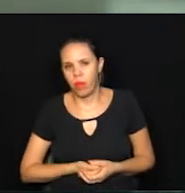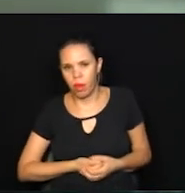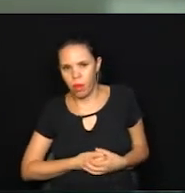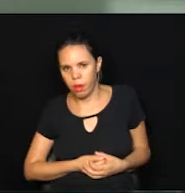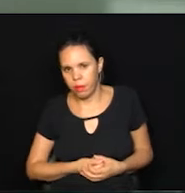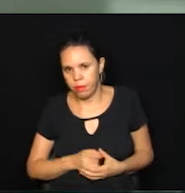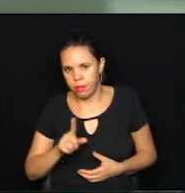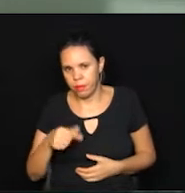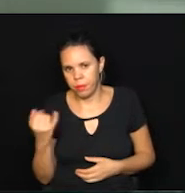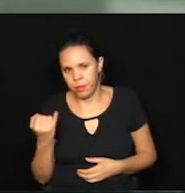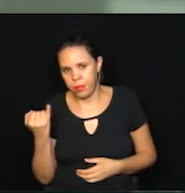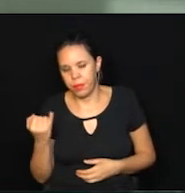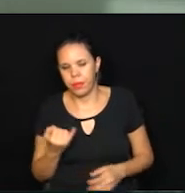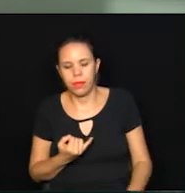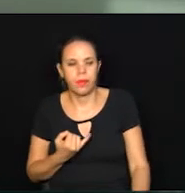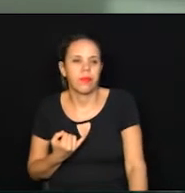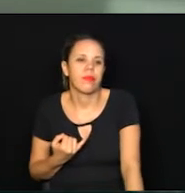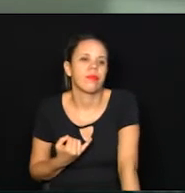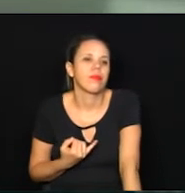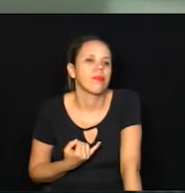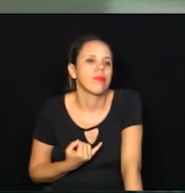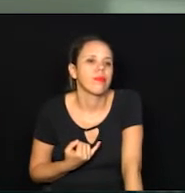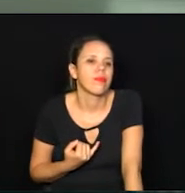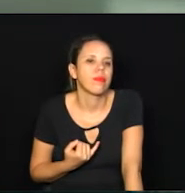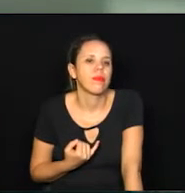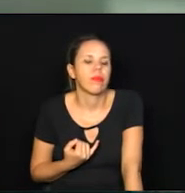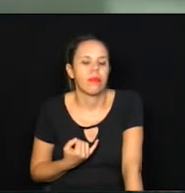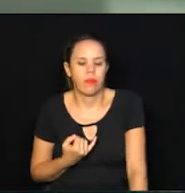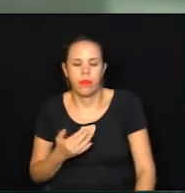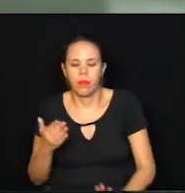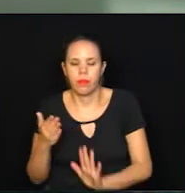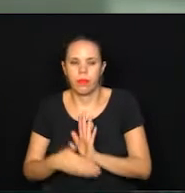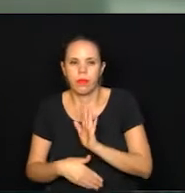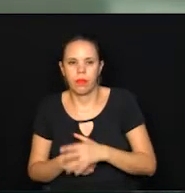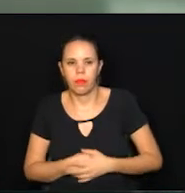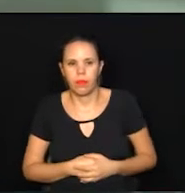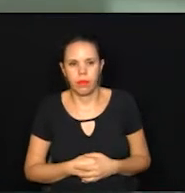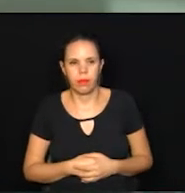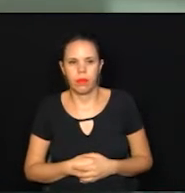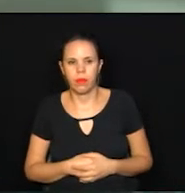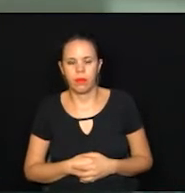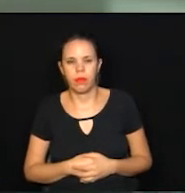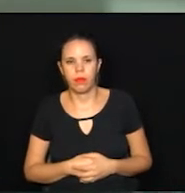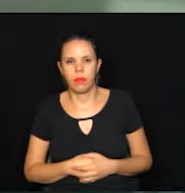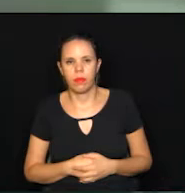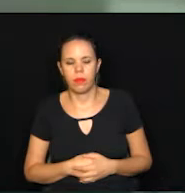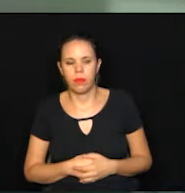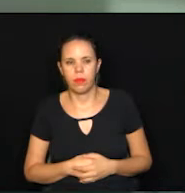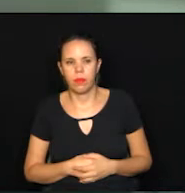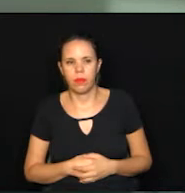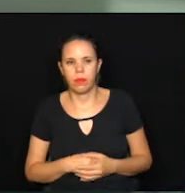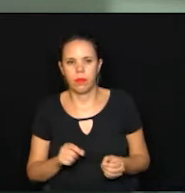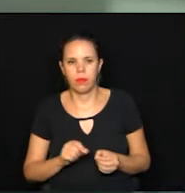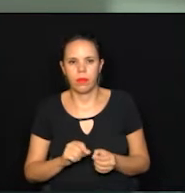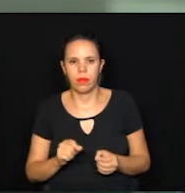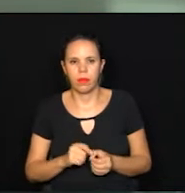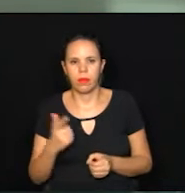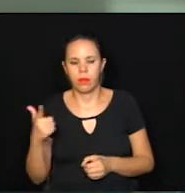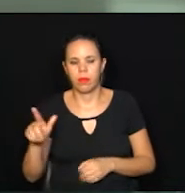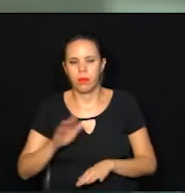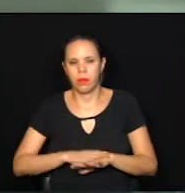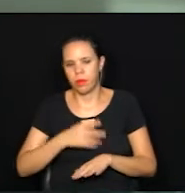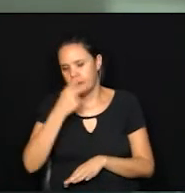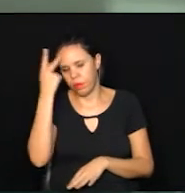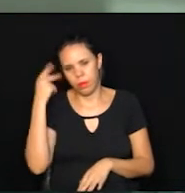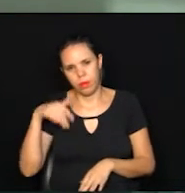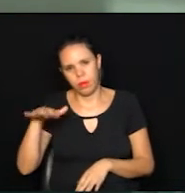extremamente importante ficar constatado, que o imobilismo fizeram que outros